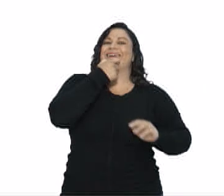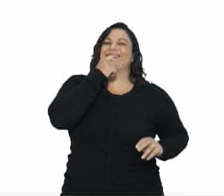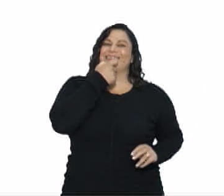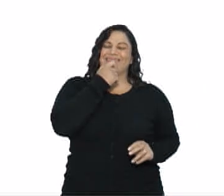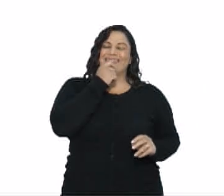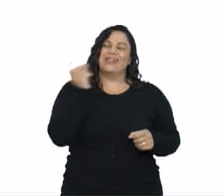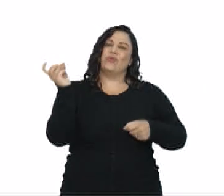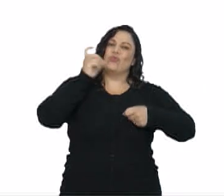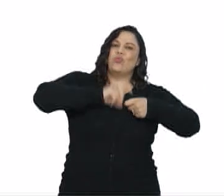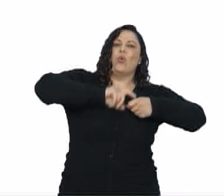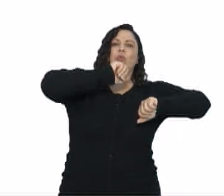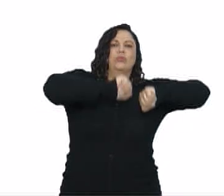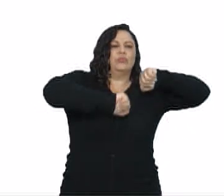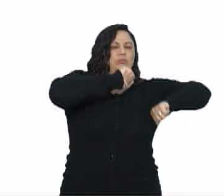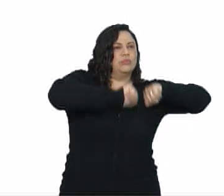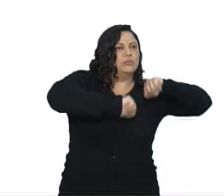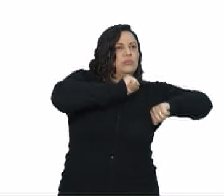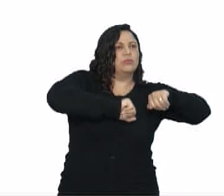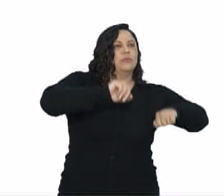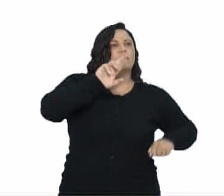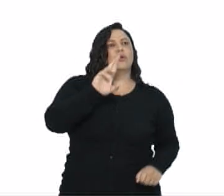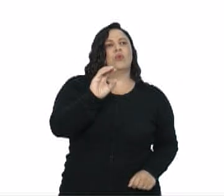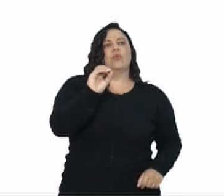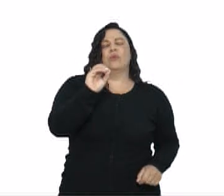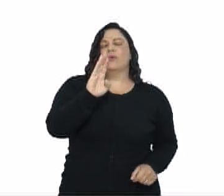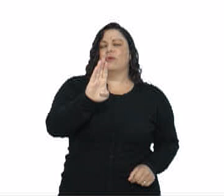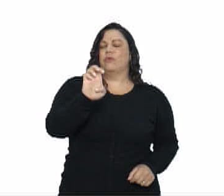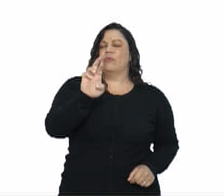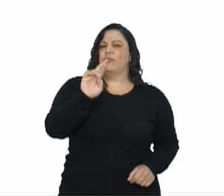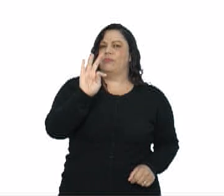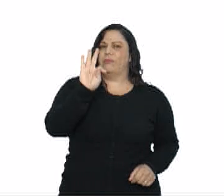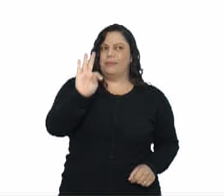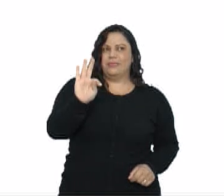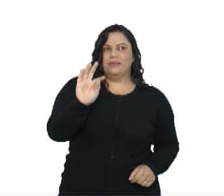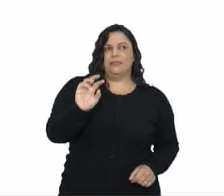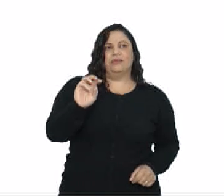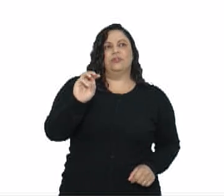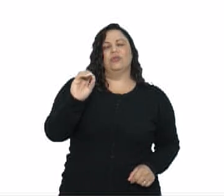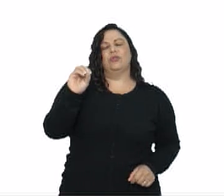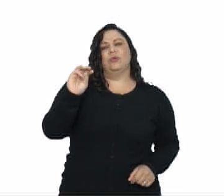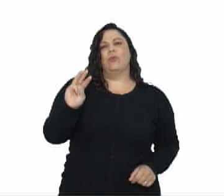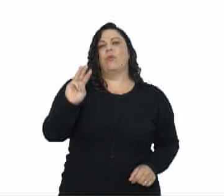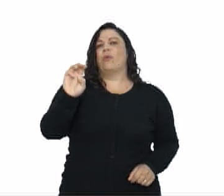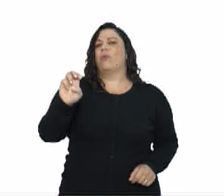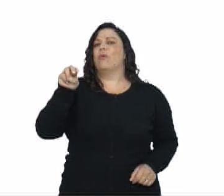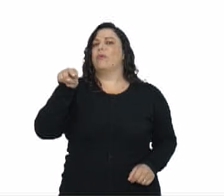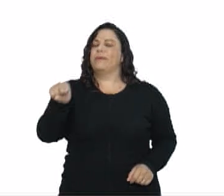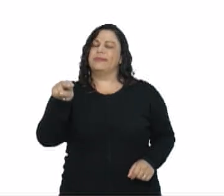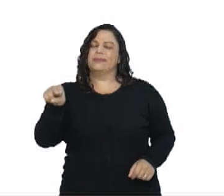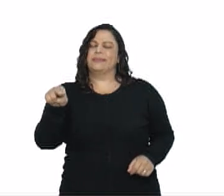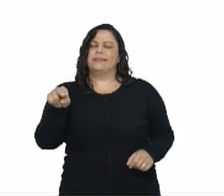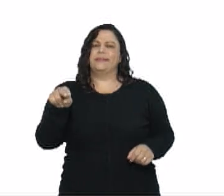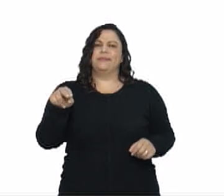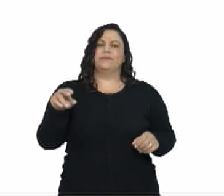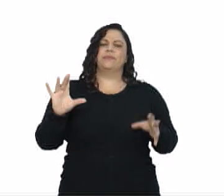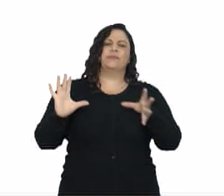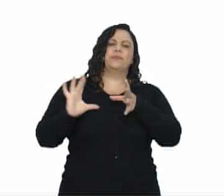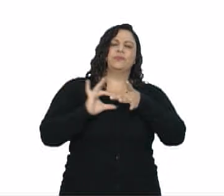indústria e ele vai tentar melhorar a indústria, tentando provar que dava para conciliar o lucro do patrão